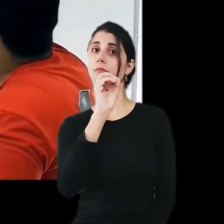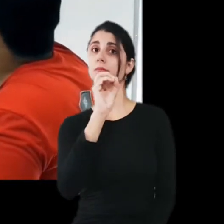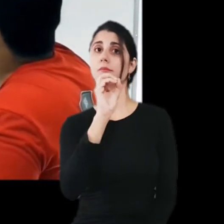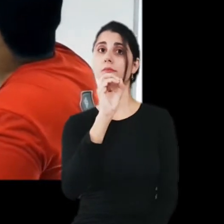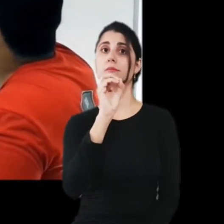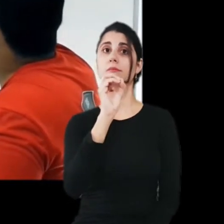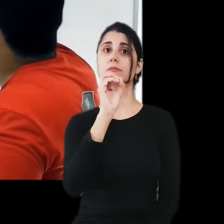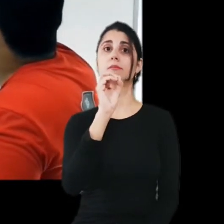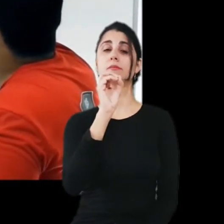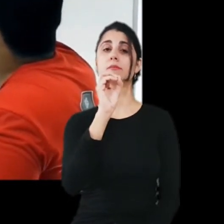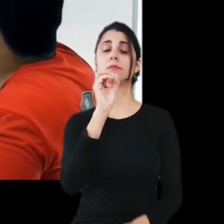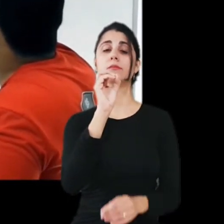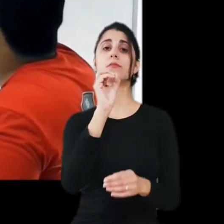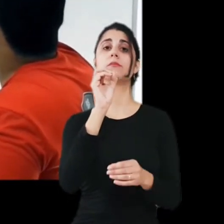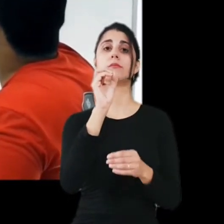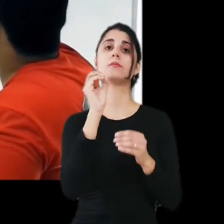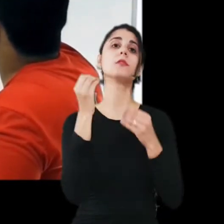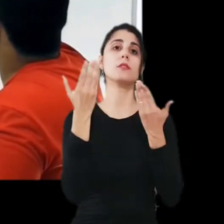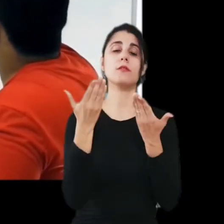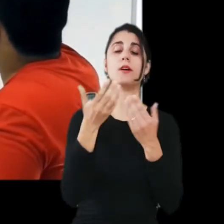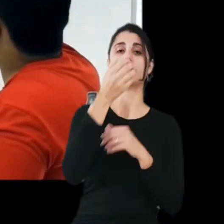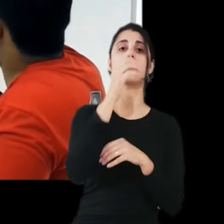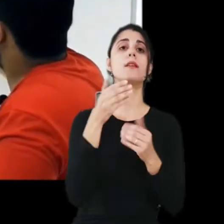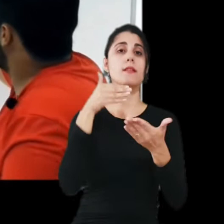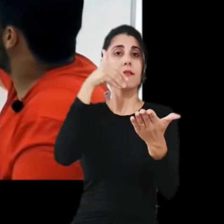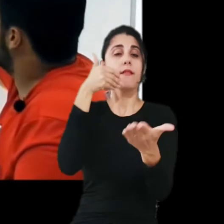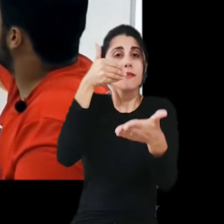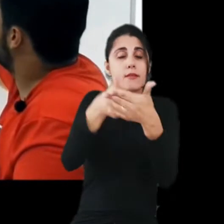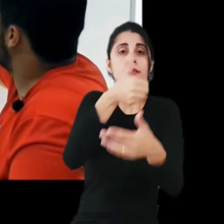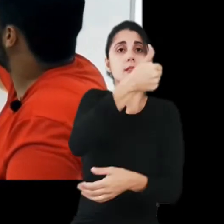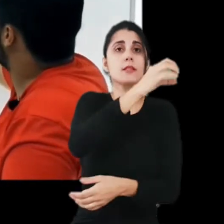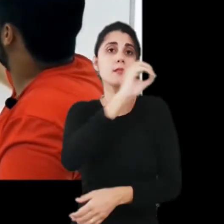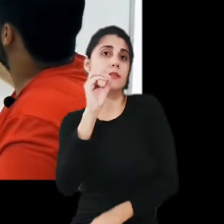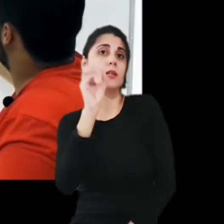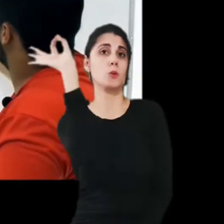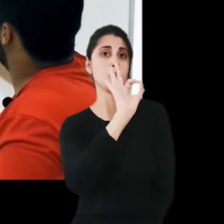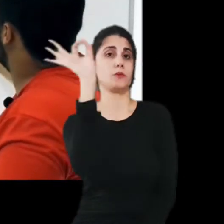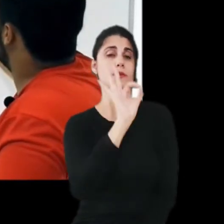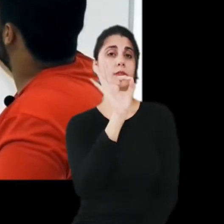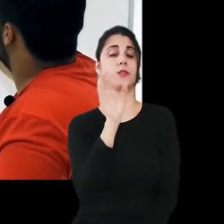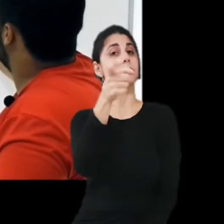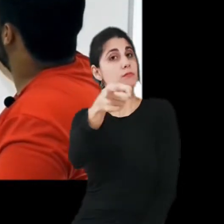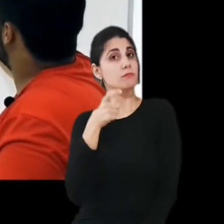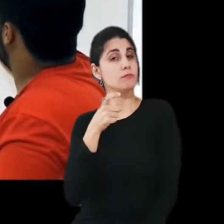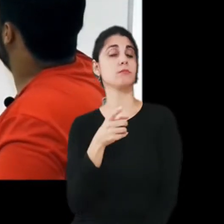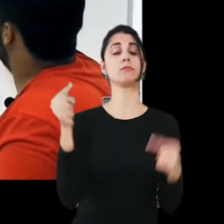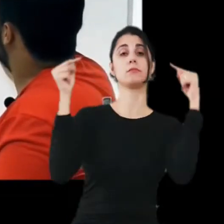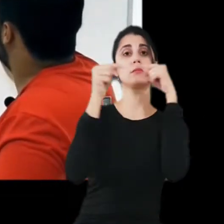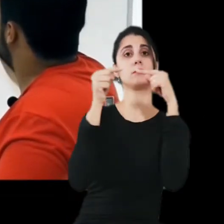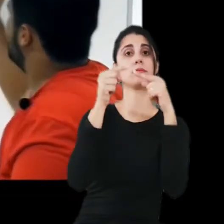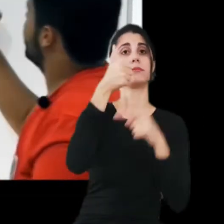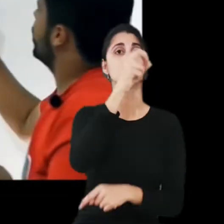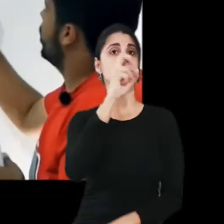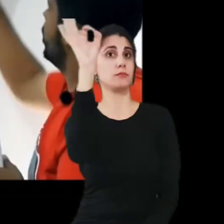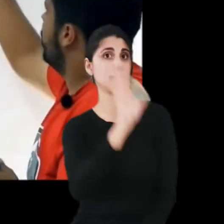180 está para 100%, assim como x está para 15%.